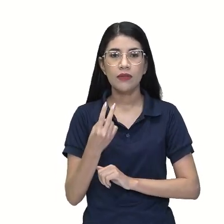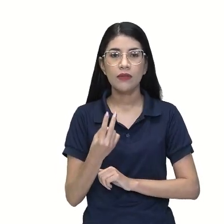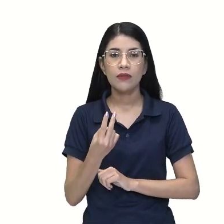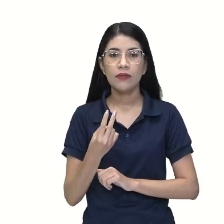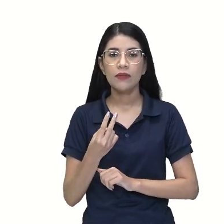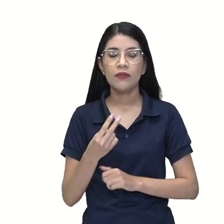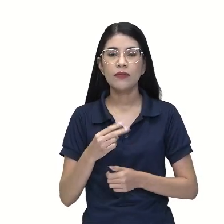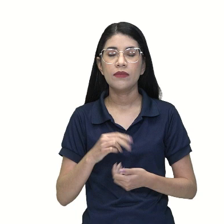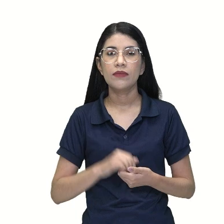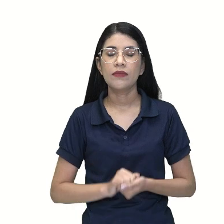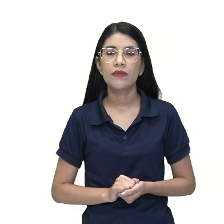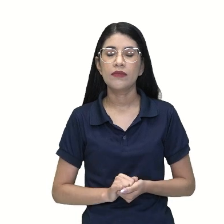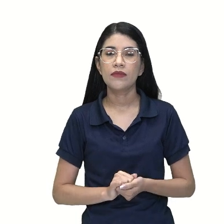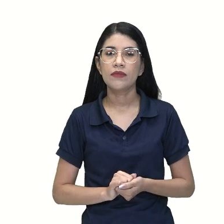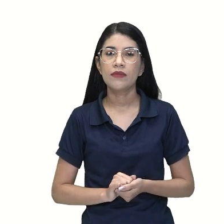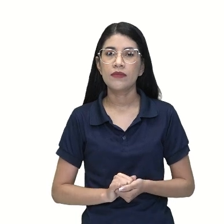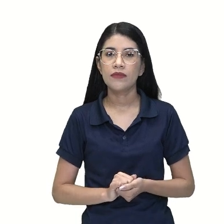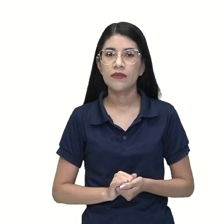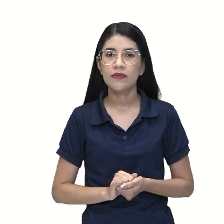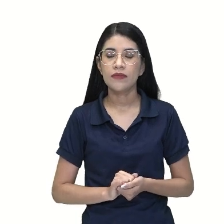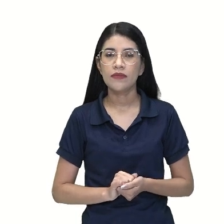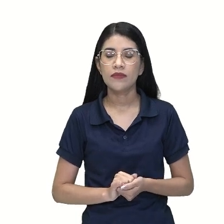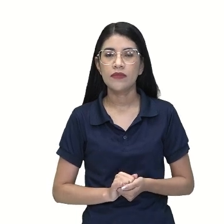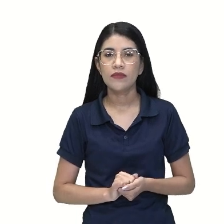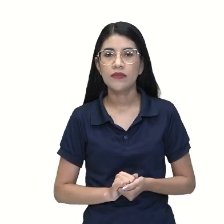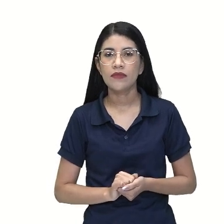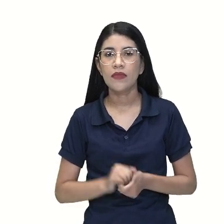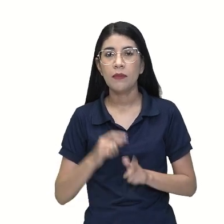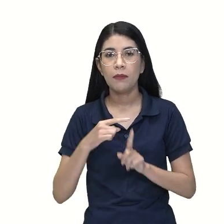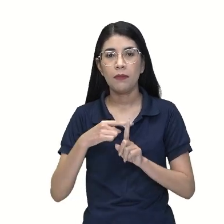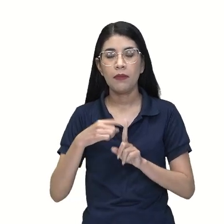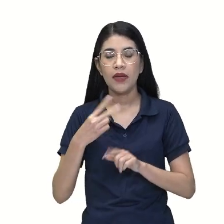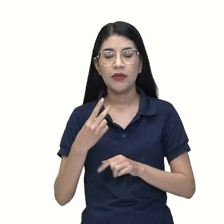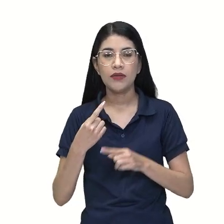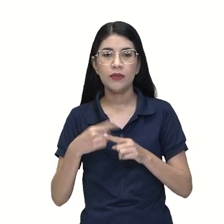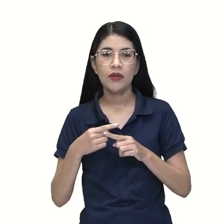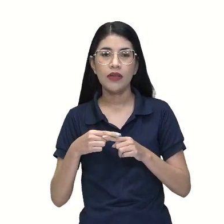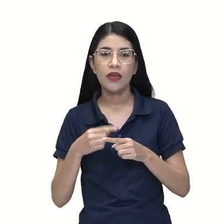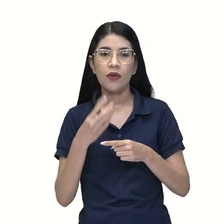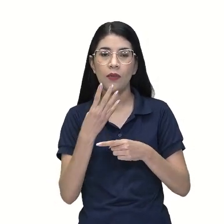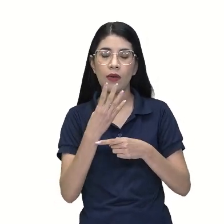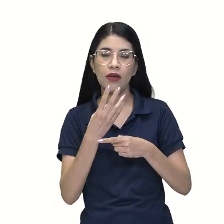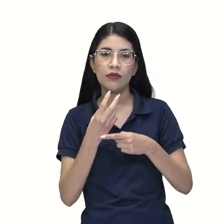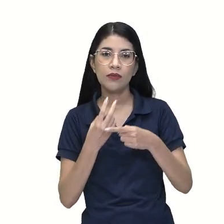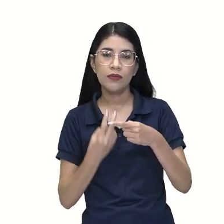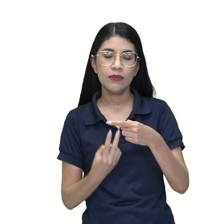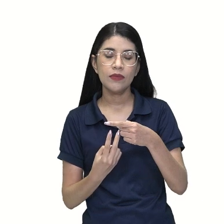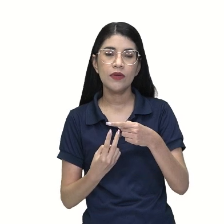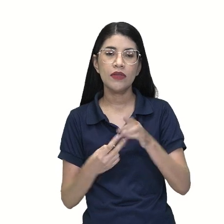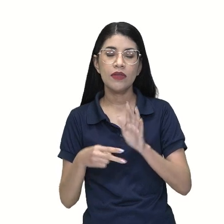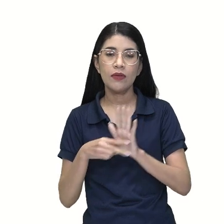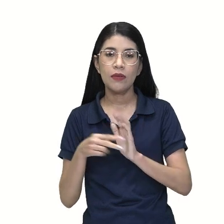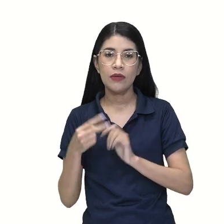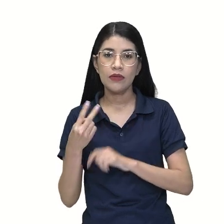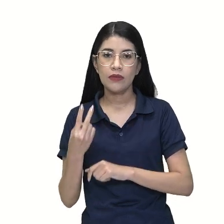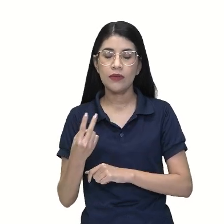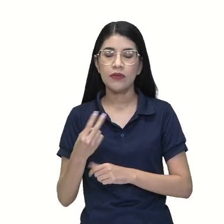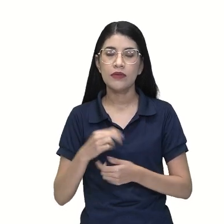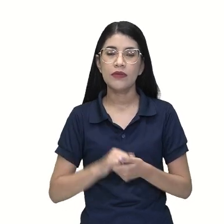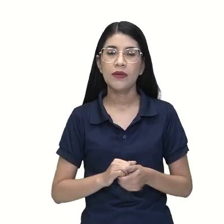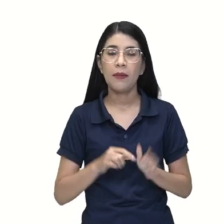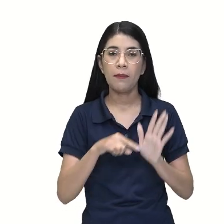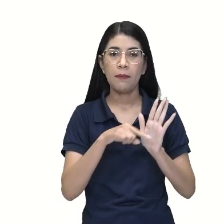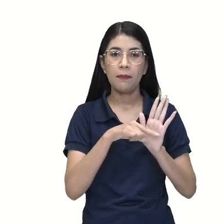2 positivo. Ó, 4 dividido para 2 é igual a 2.